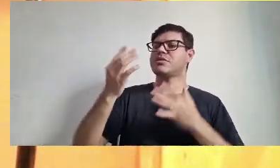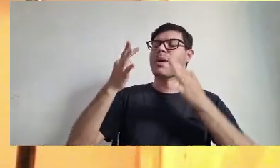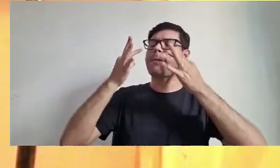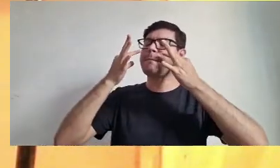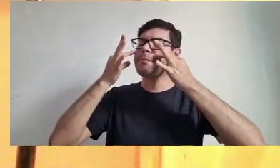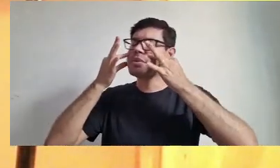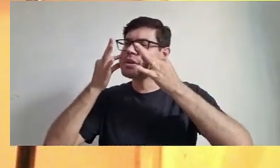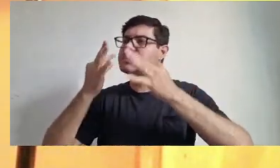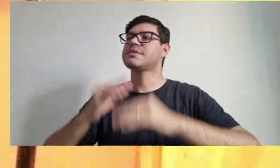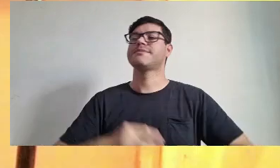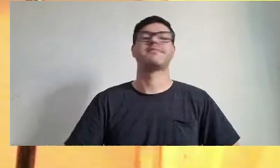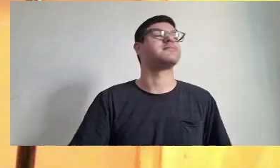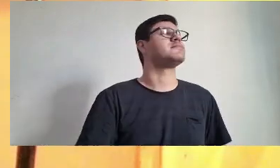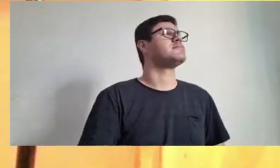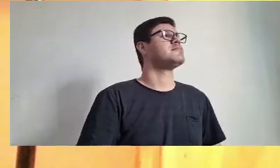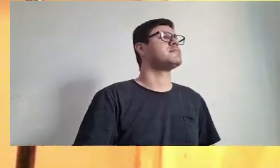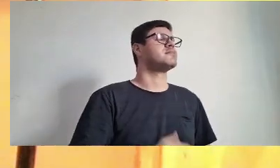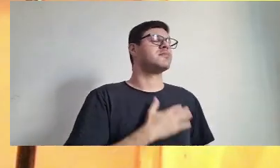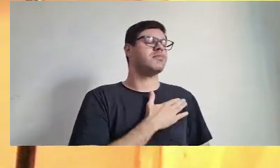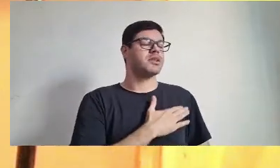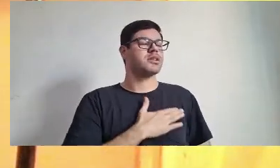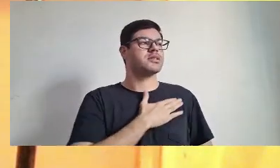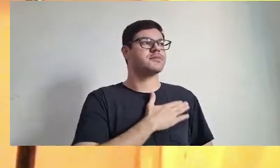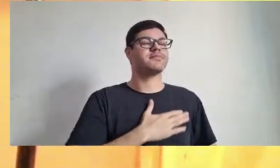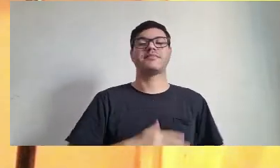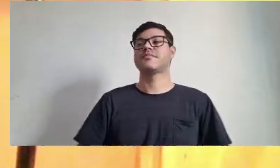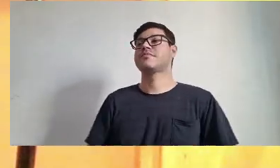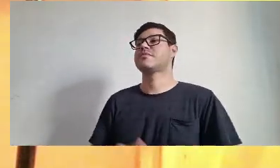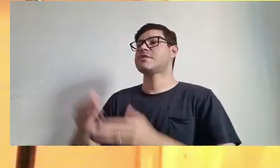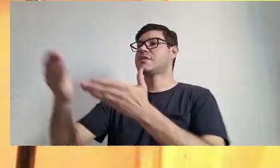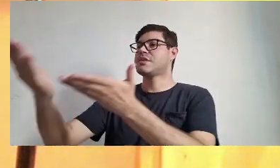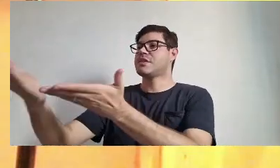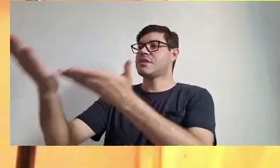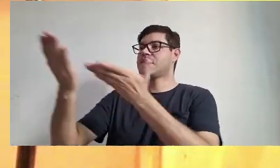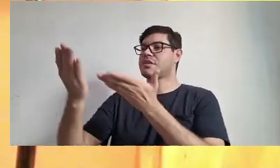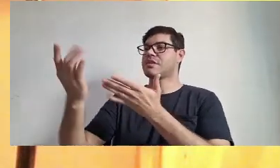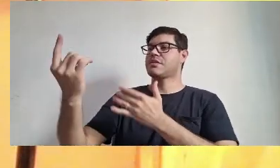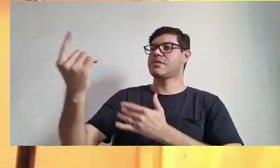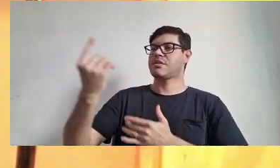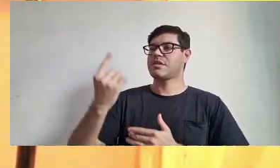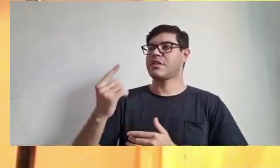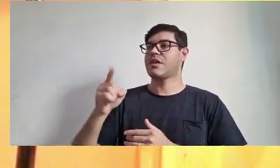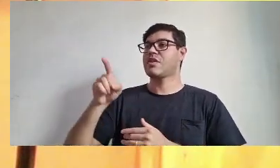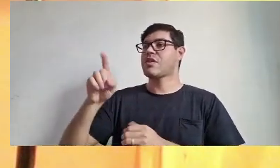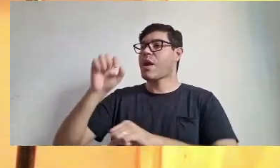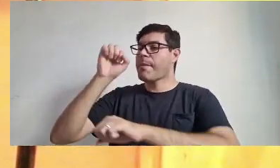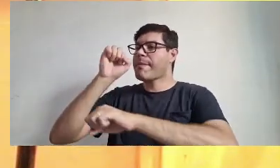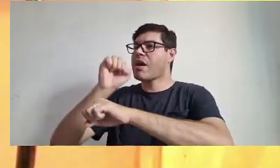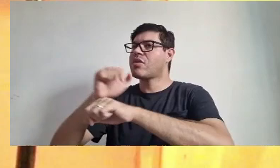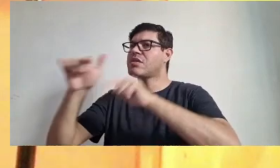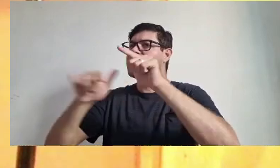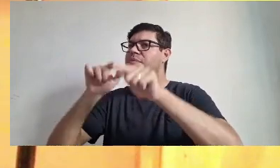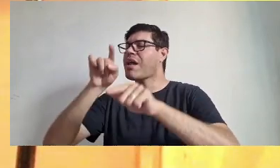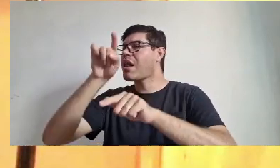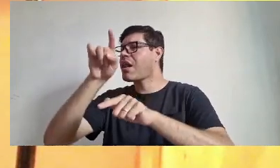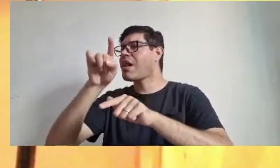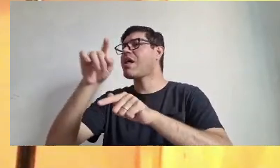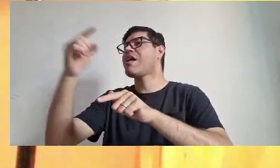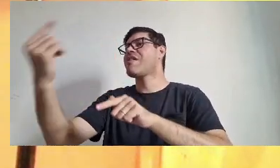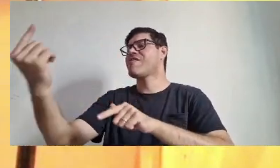Foi um prazer. Eu fico lisonjeado em saber que o senhor parou suas atividades para me